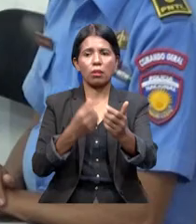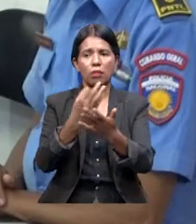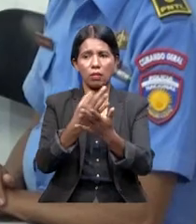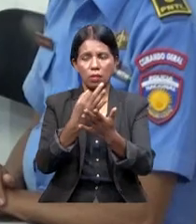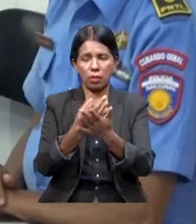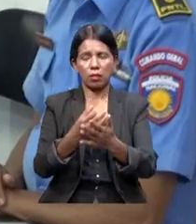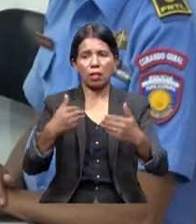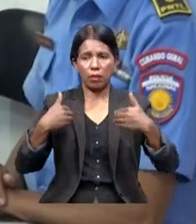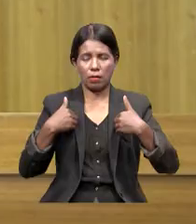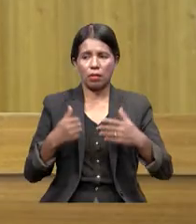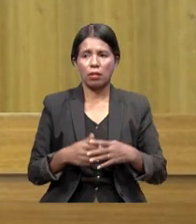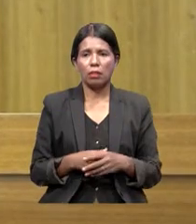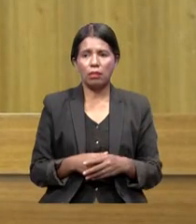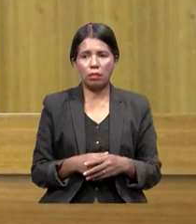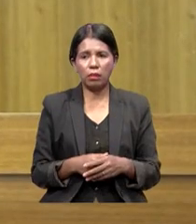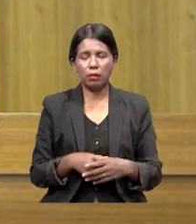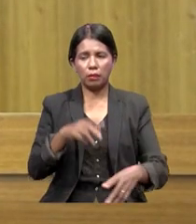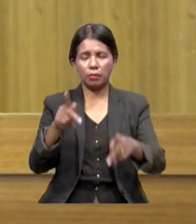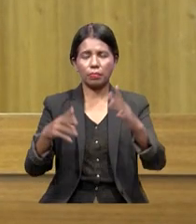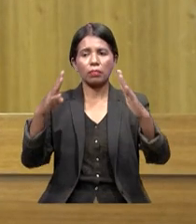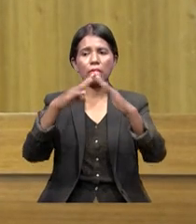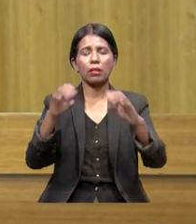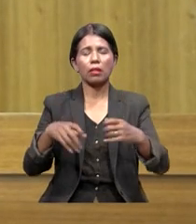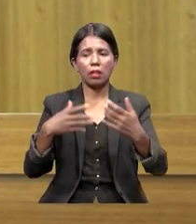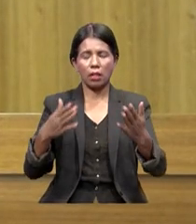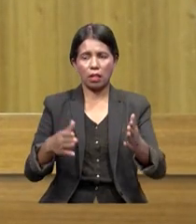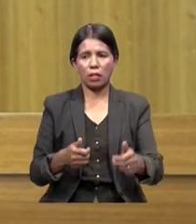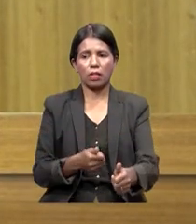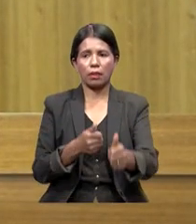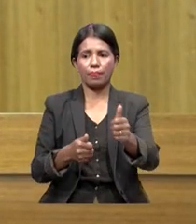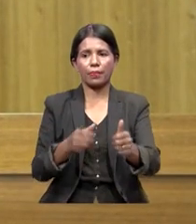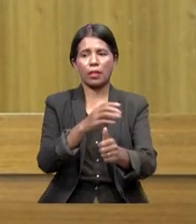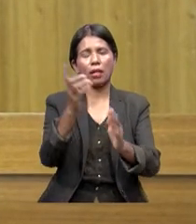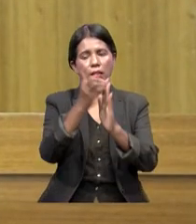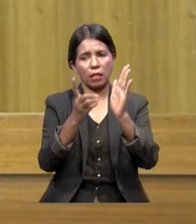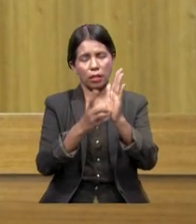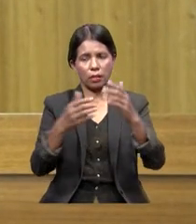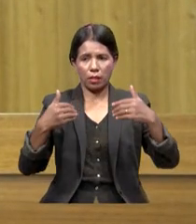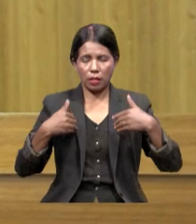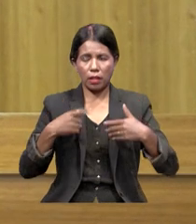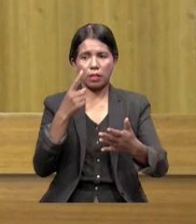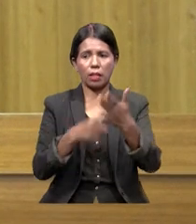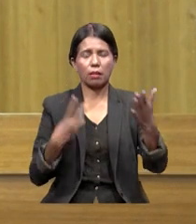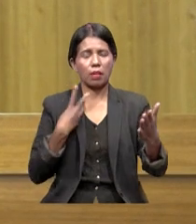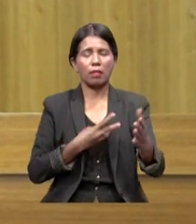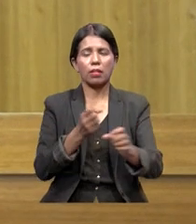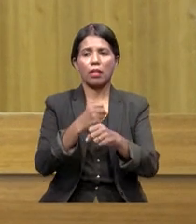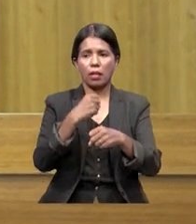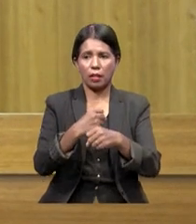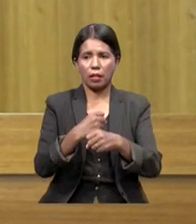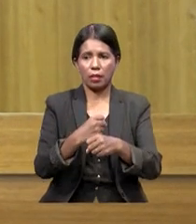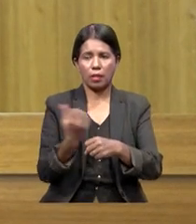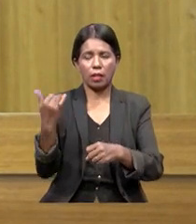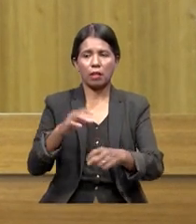mat iona afetar sir ne uma hira o classificação dados i hoto ana então sai da man se halu ida ne ma kusida